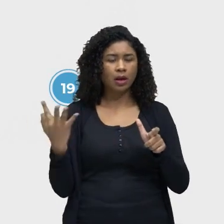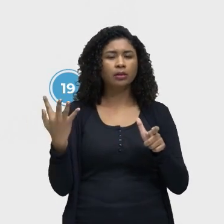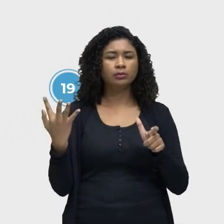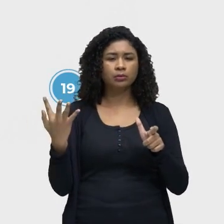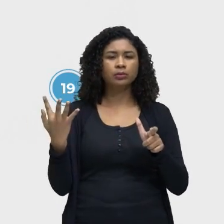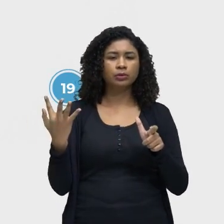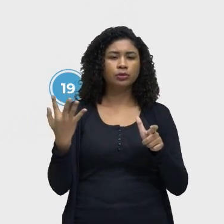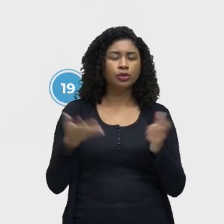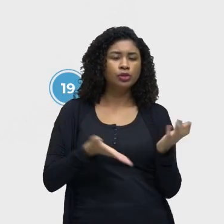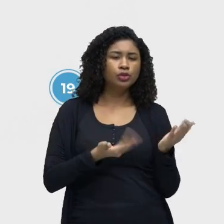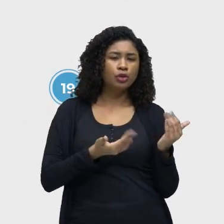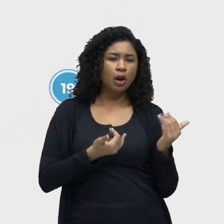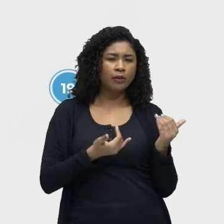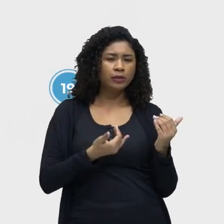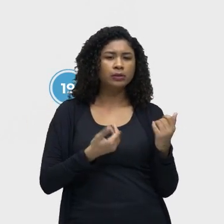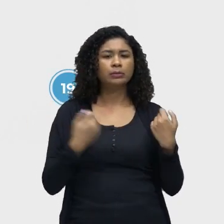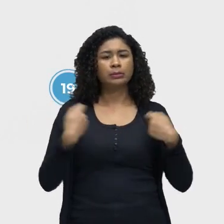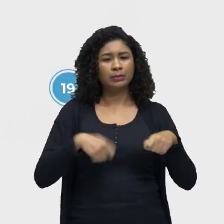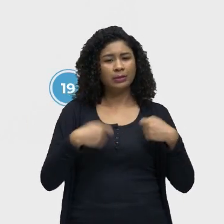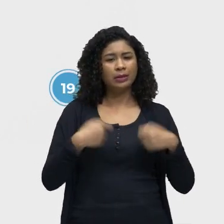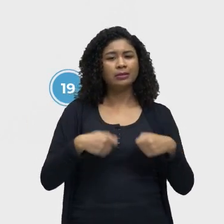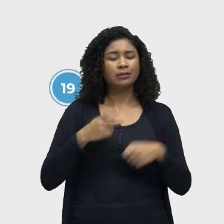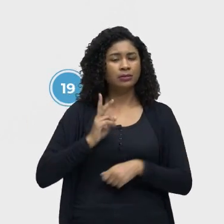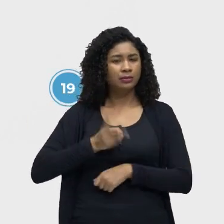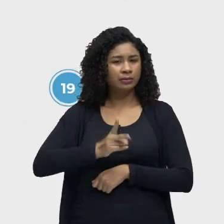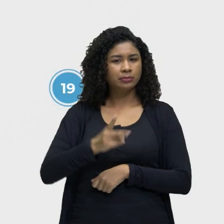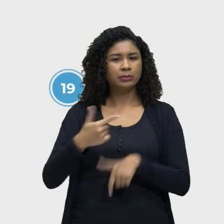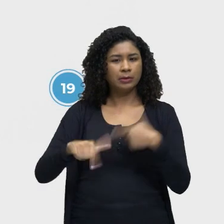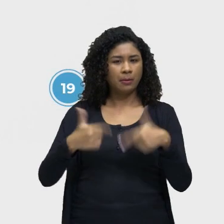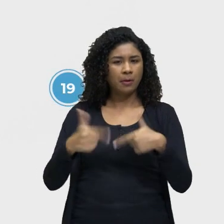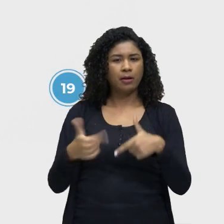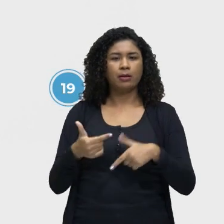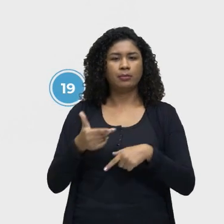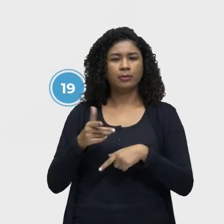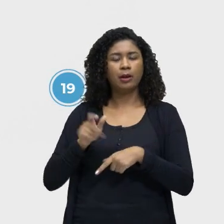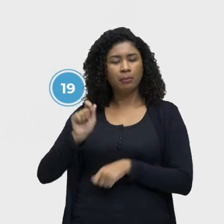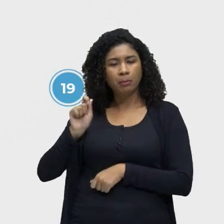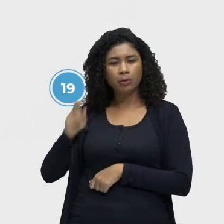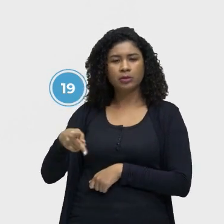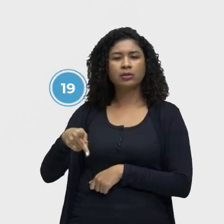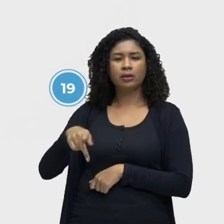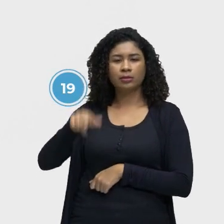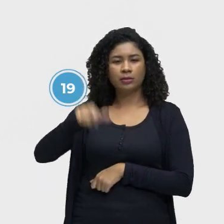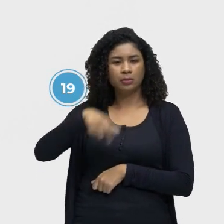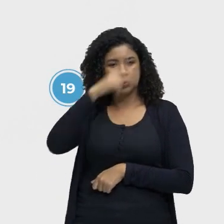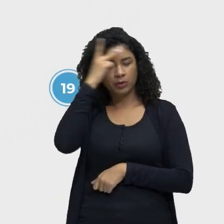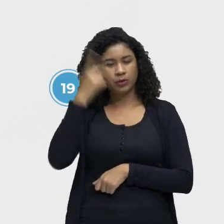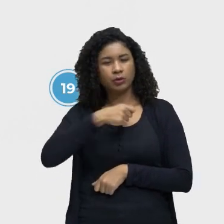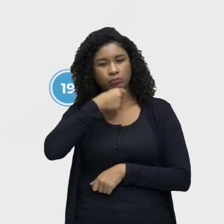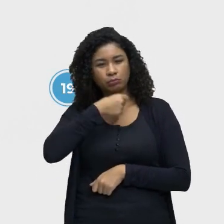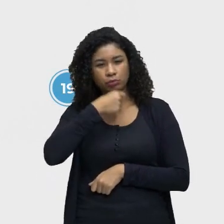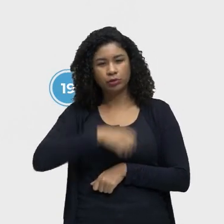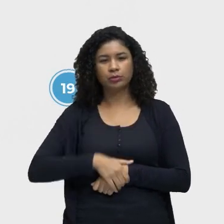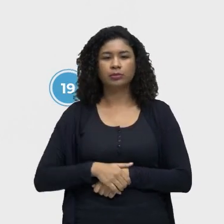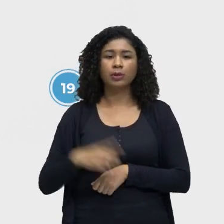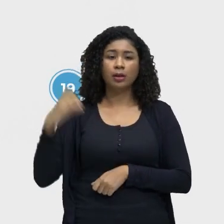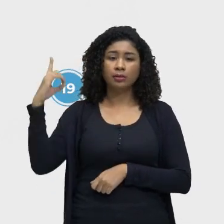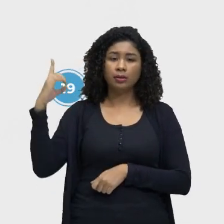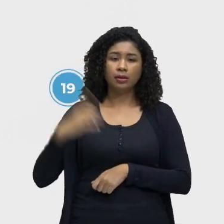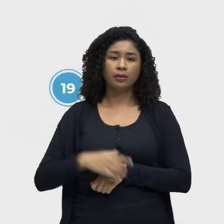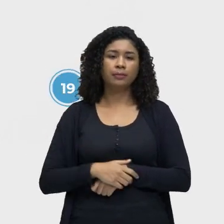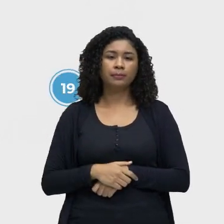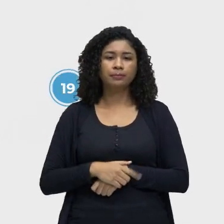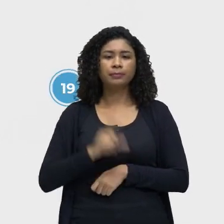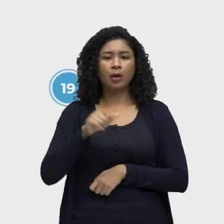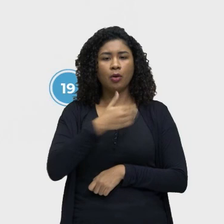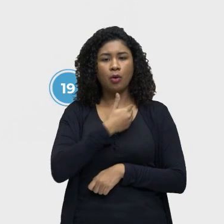precisa sustentar um número cada vez maior de aposentados. Olha aí o que a gente verificou na aula anterior. E letra D, a aproximação do